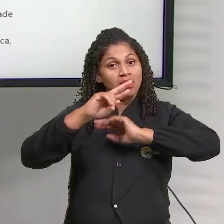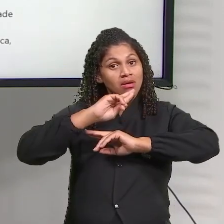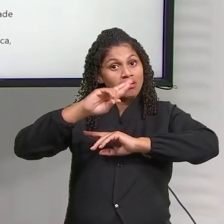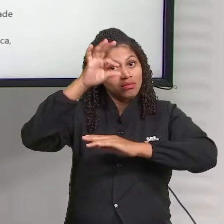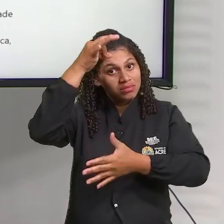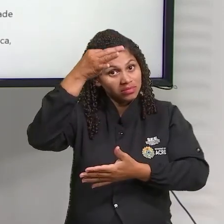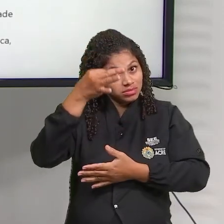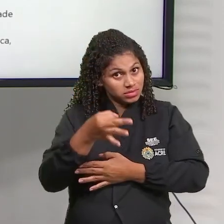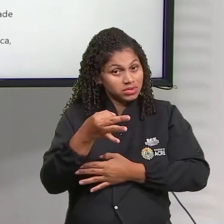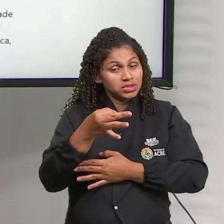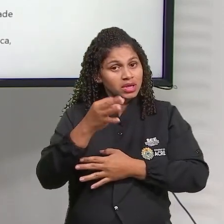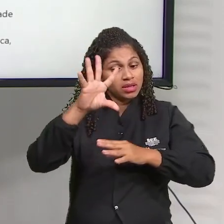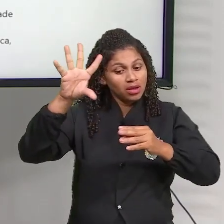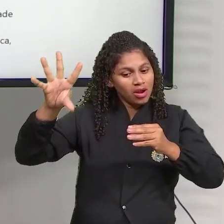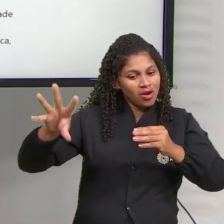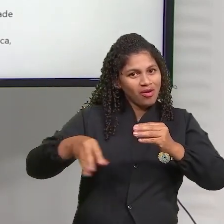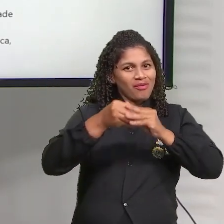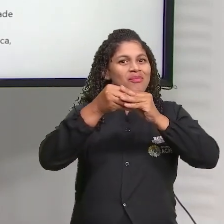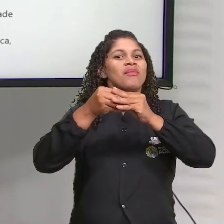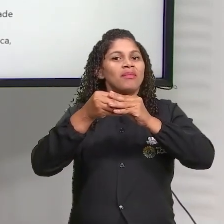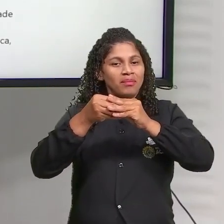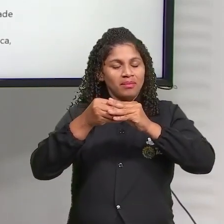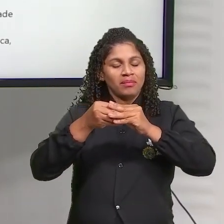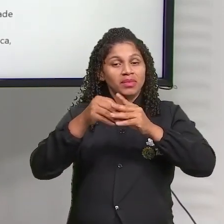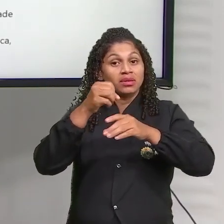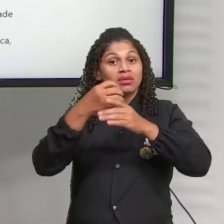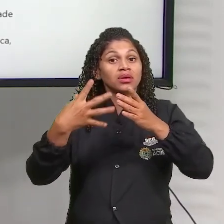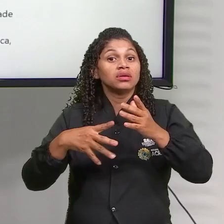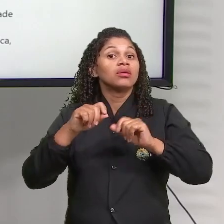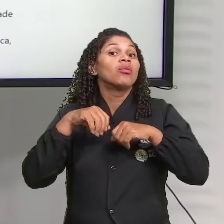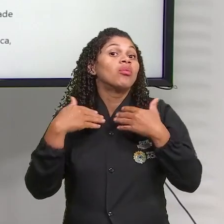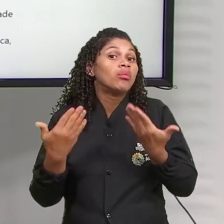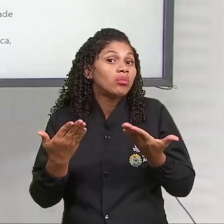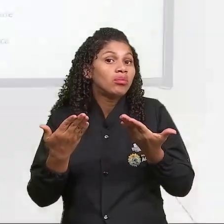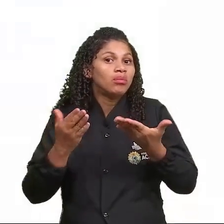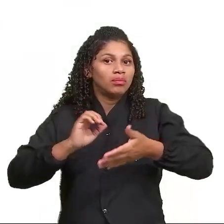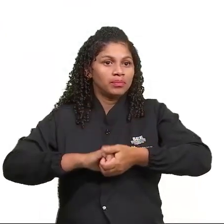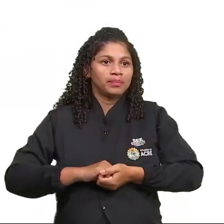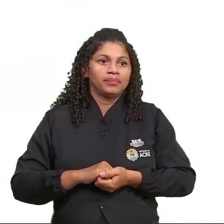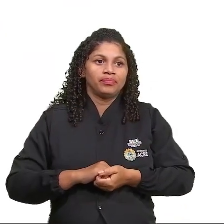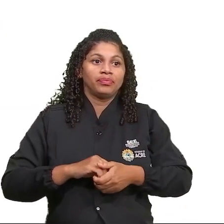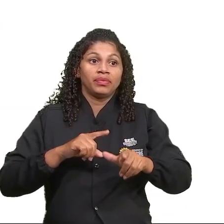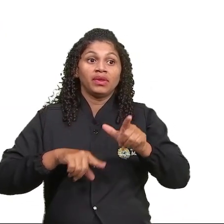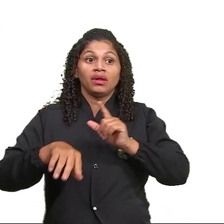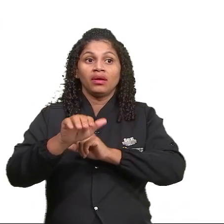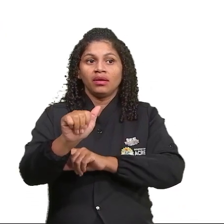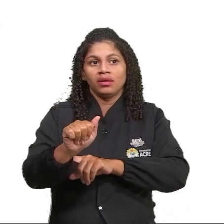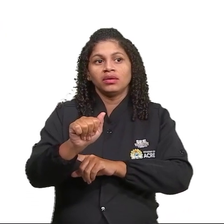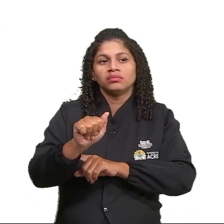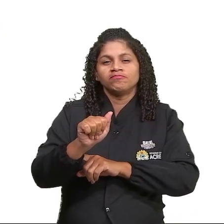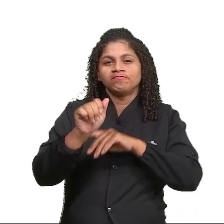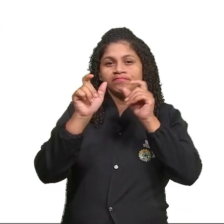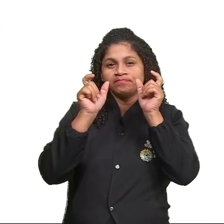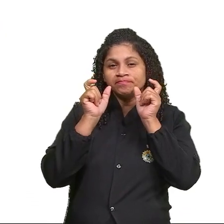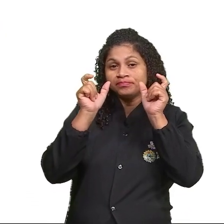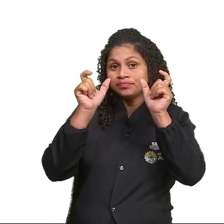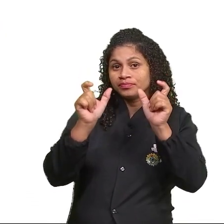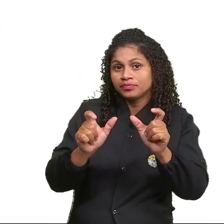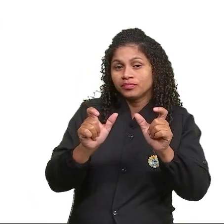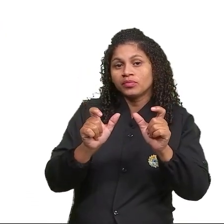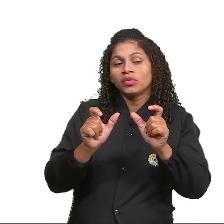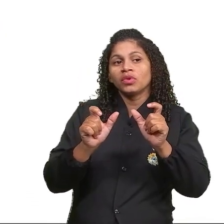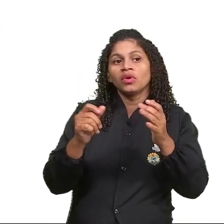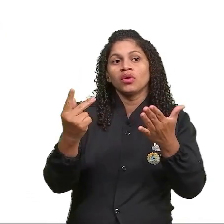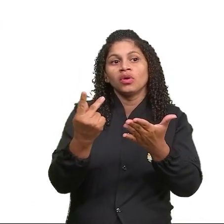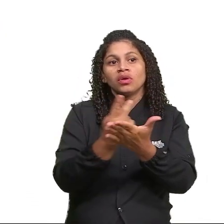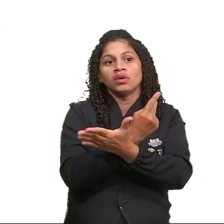está sendo descrita. Que peculiaridade é essa? Letra A. Observa os acontecimentos que narra